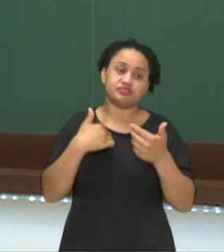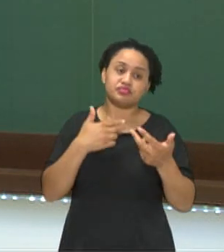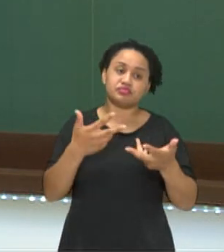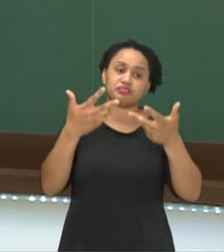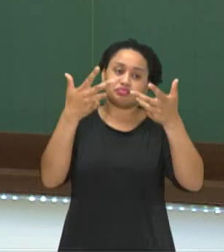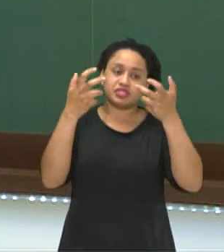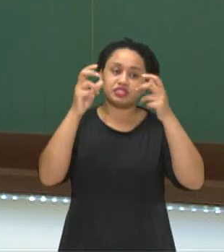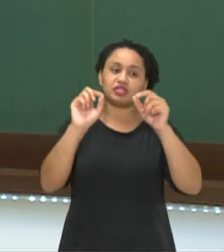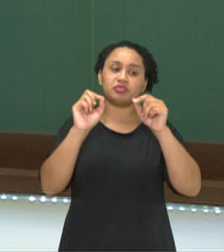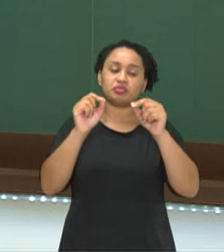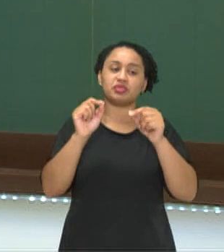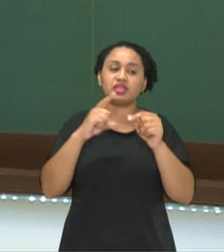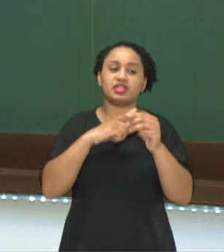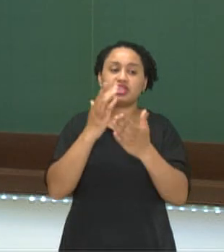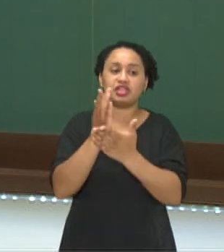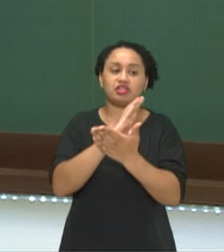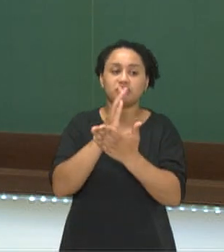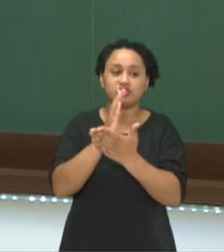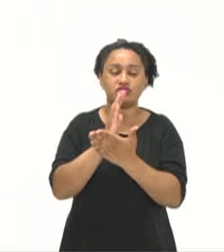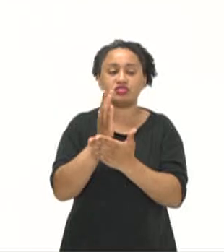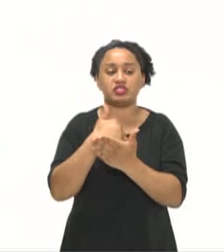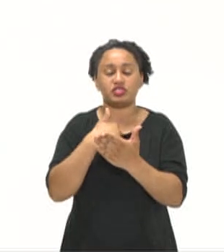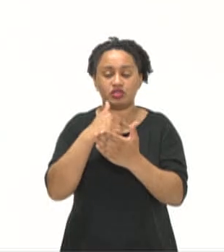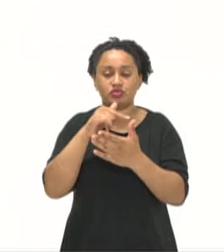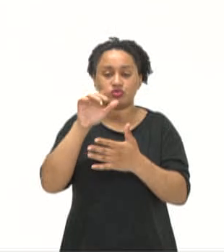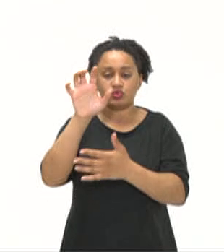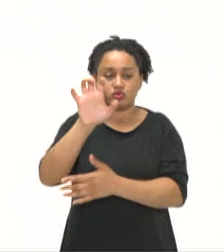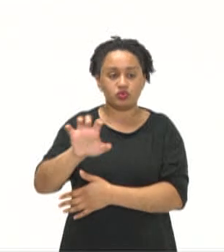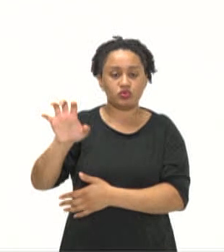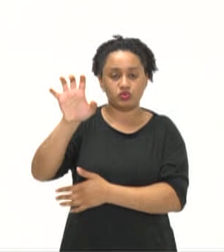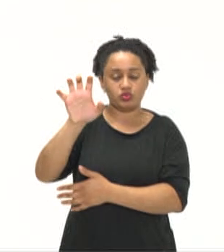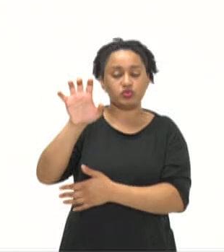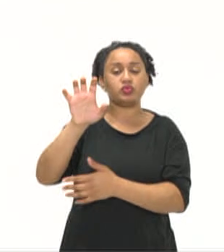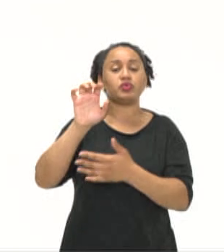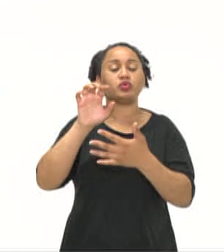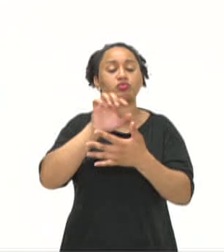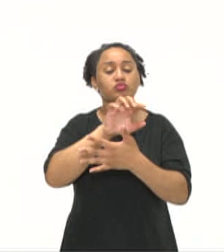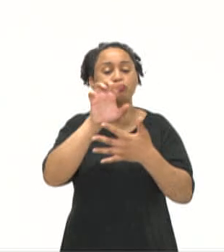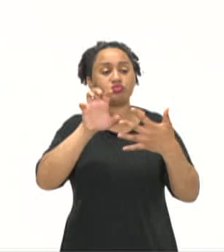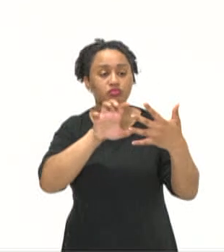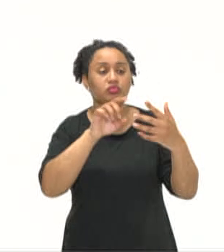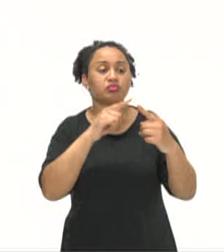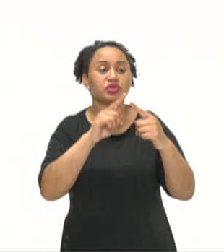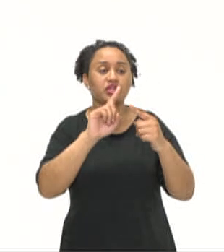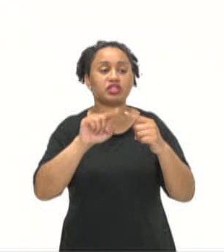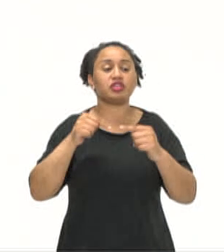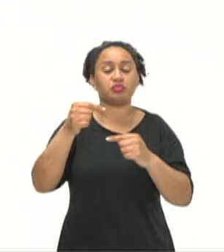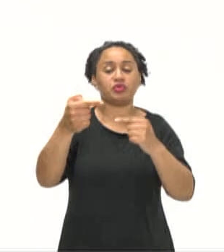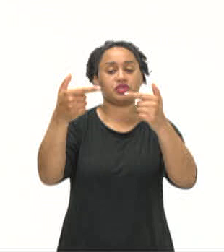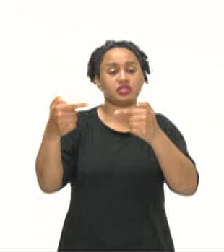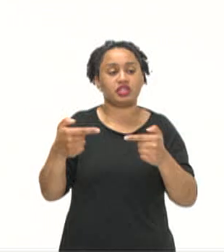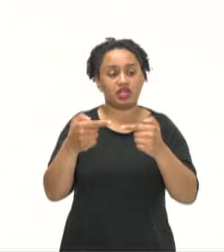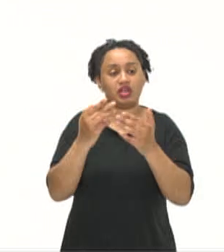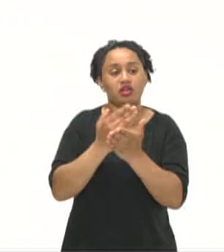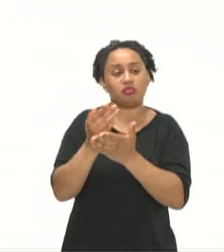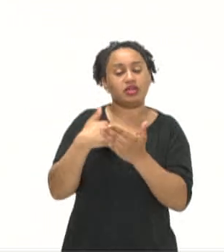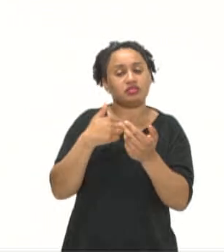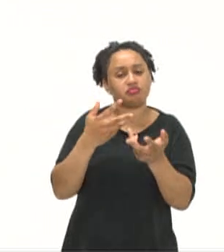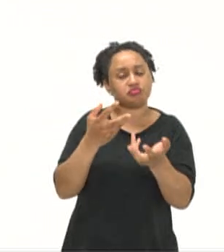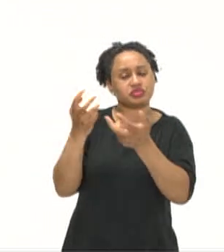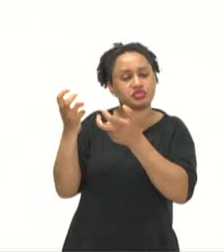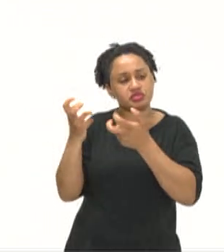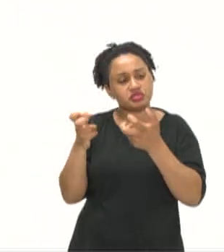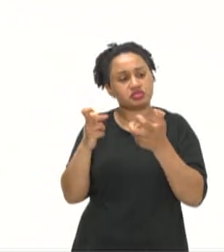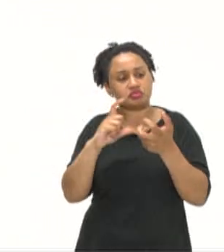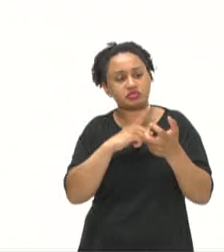Uma divisão do continente em função do quê? Em função desse pós-guerra. Então começa-se a perceber